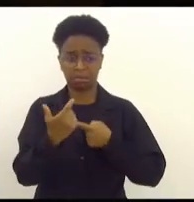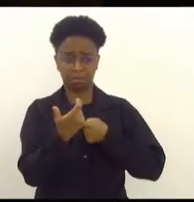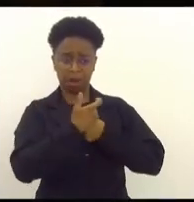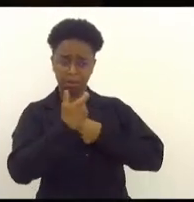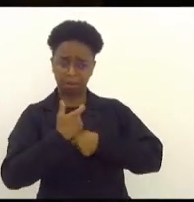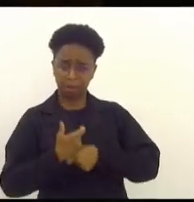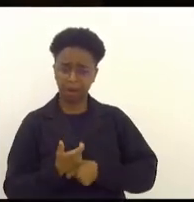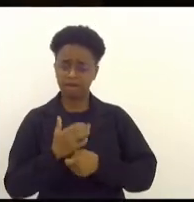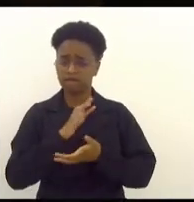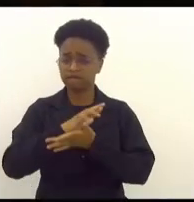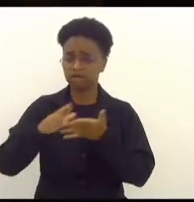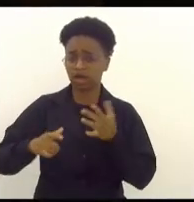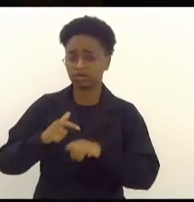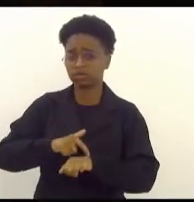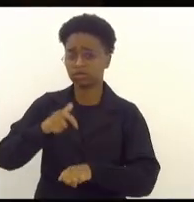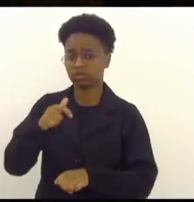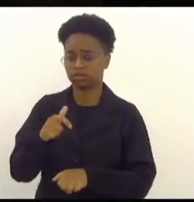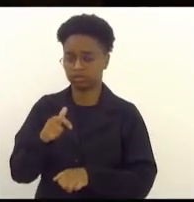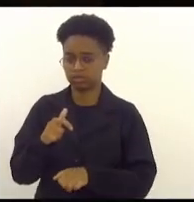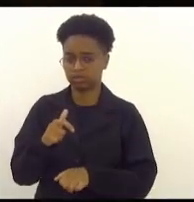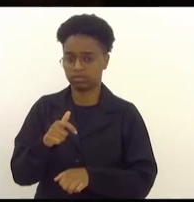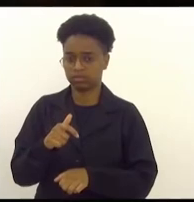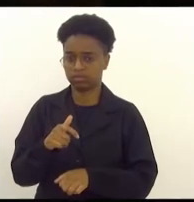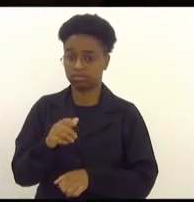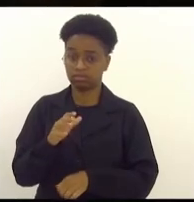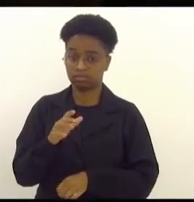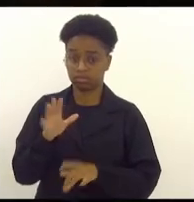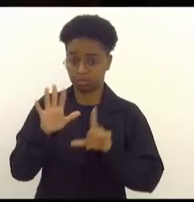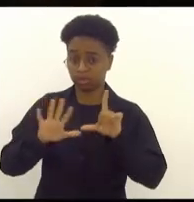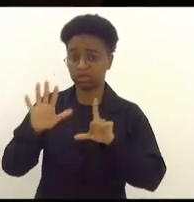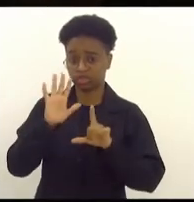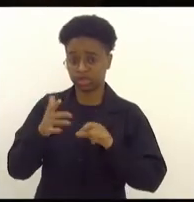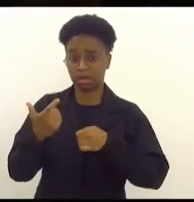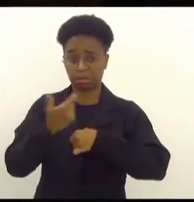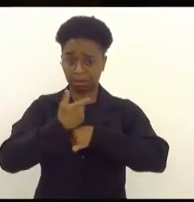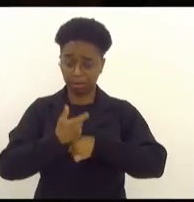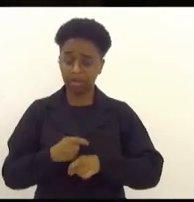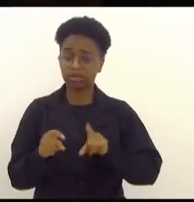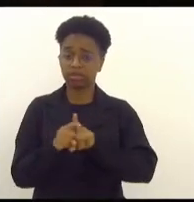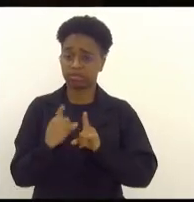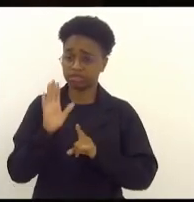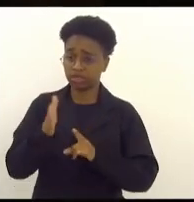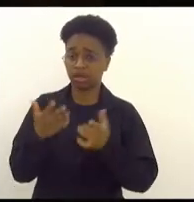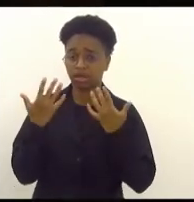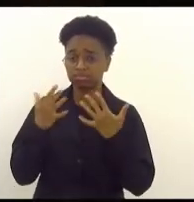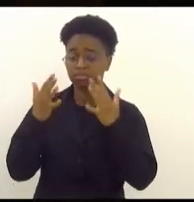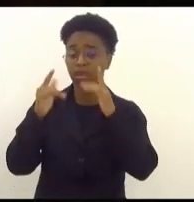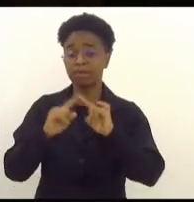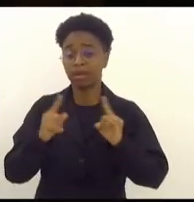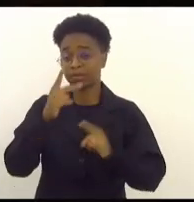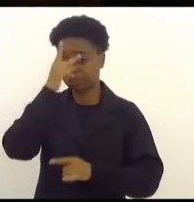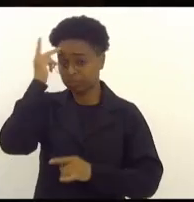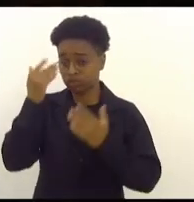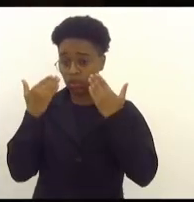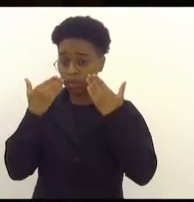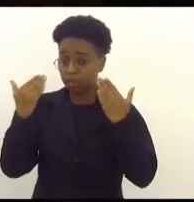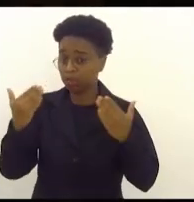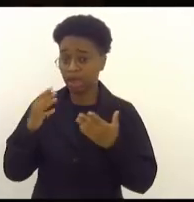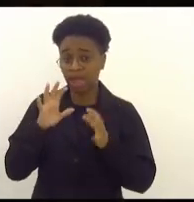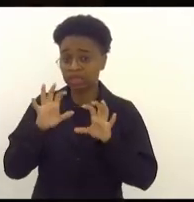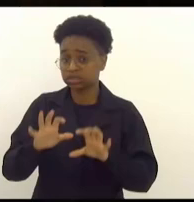eu já fui criticado por esse Portal já foi elogiado mas a pessoa pública é isso